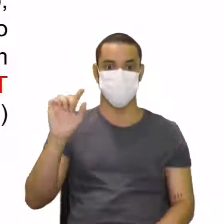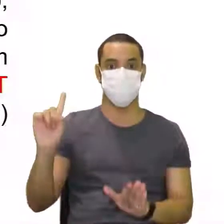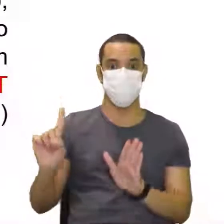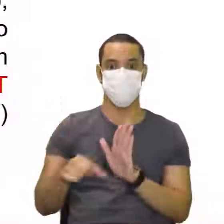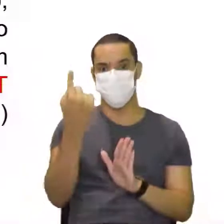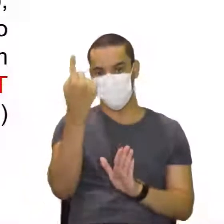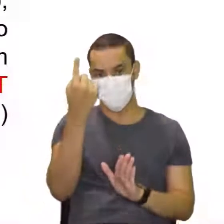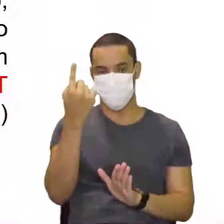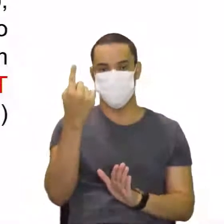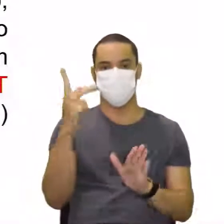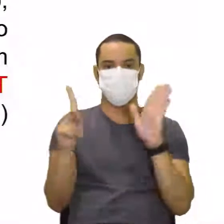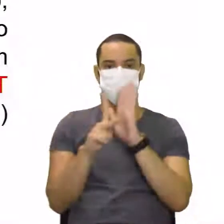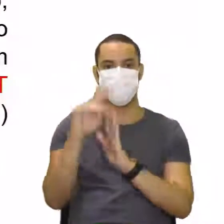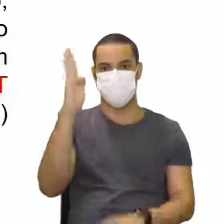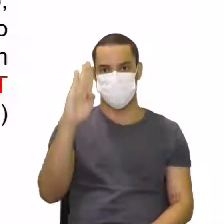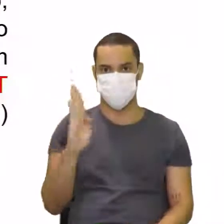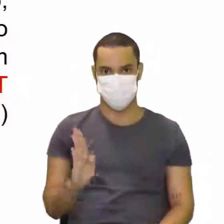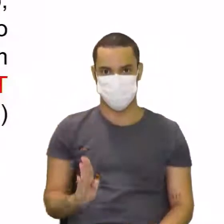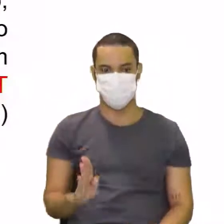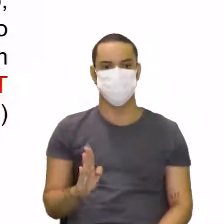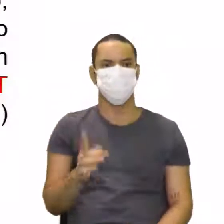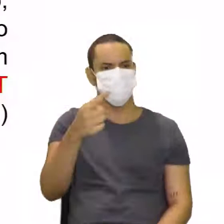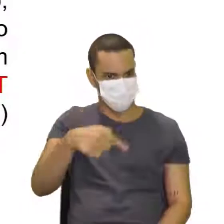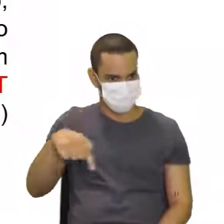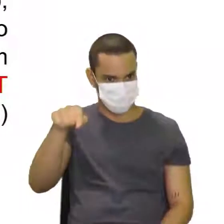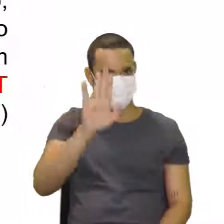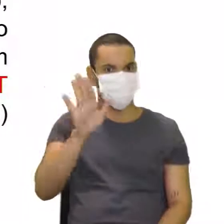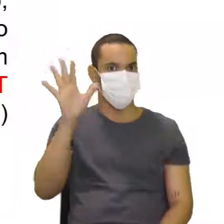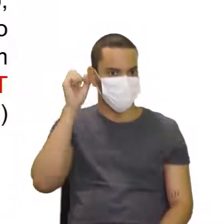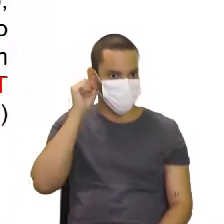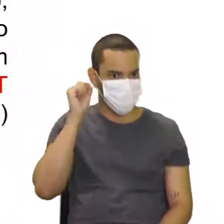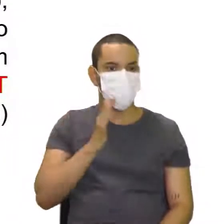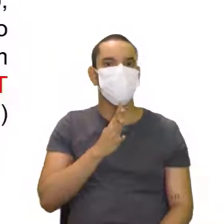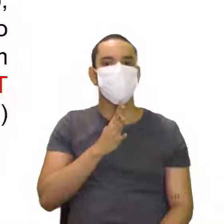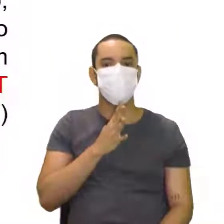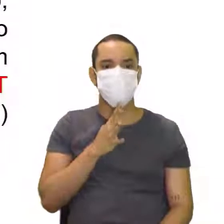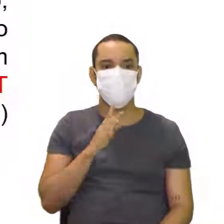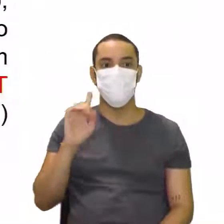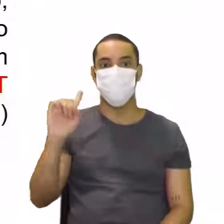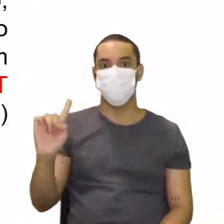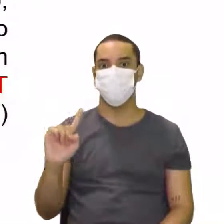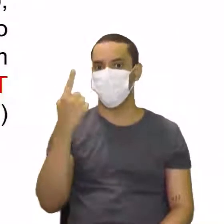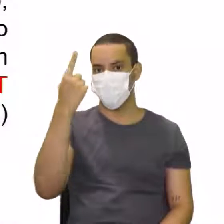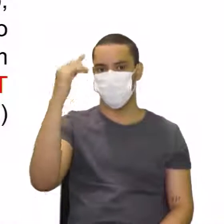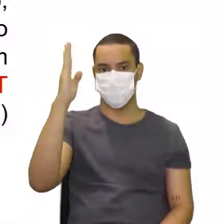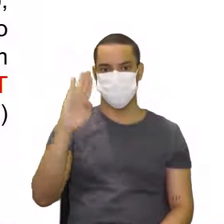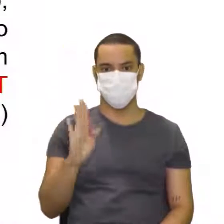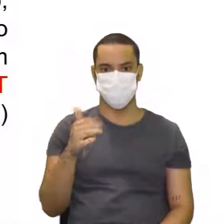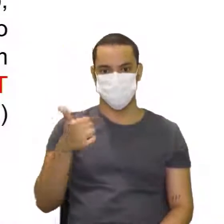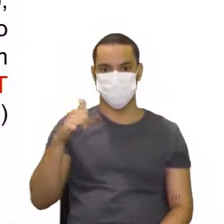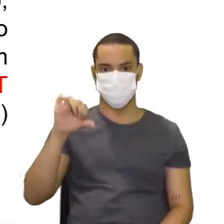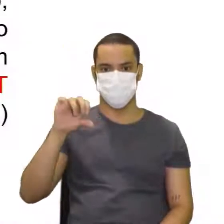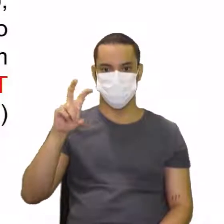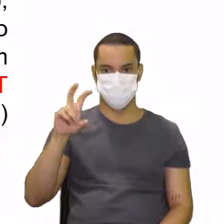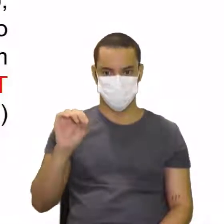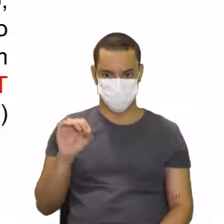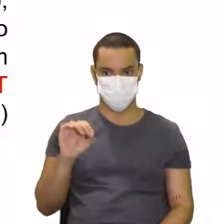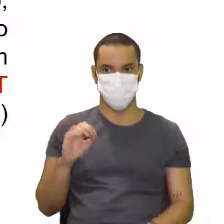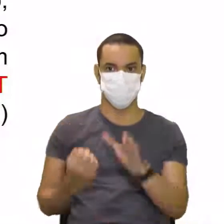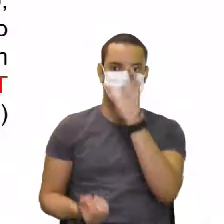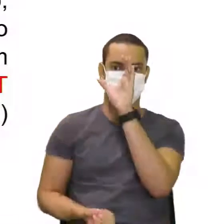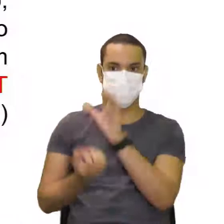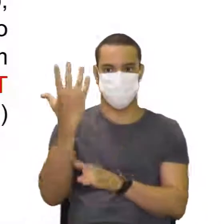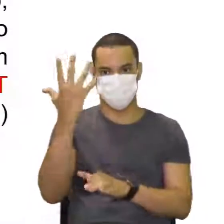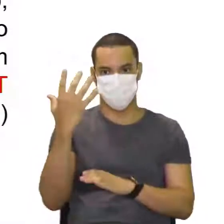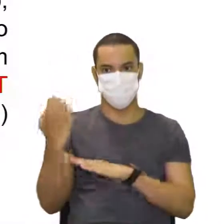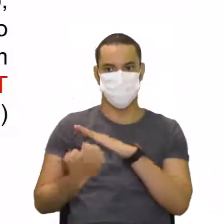primeira emissora brasileira. Então, quem já ouviu falar na TV Tupi, foi a primeira emissora brasileira lá em 1950, foi criada